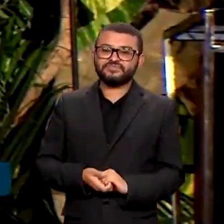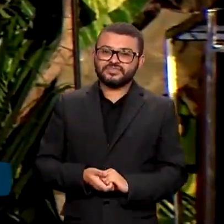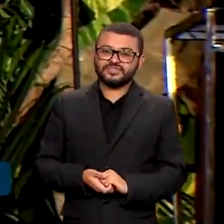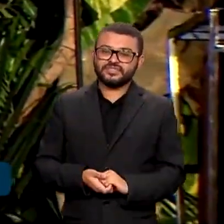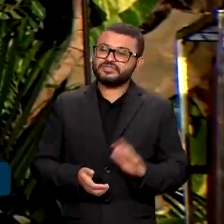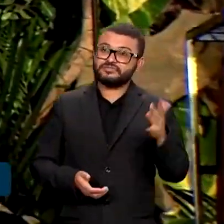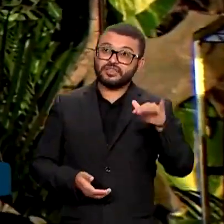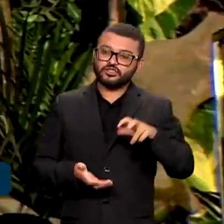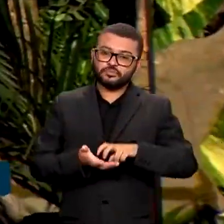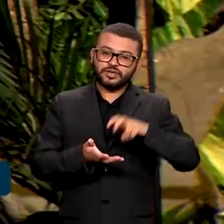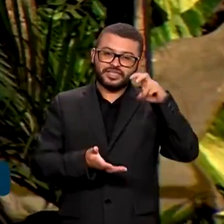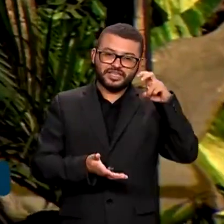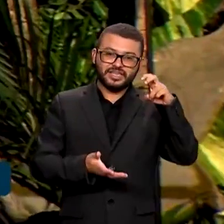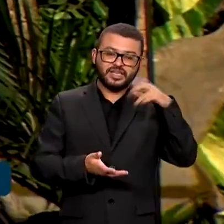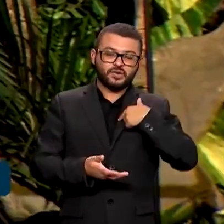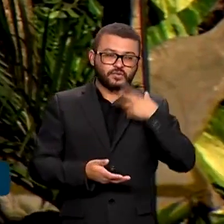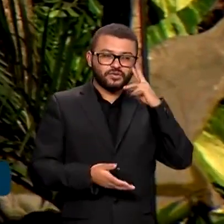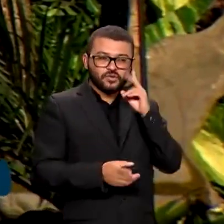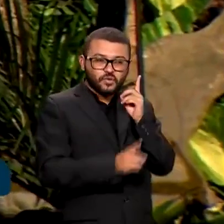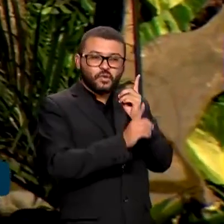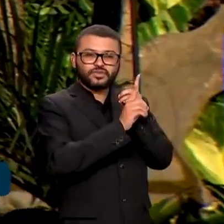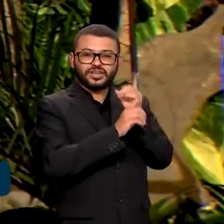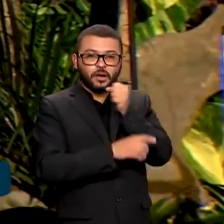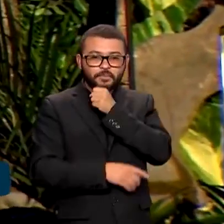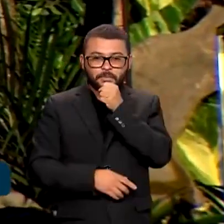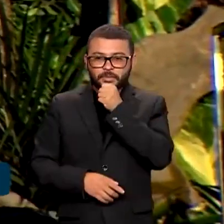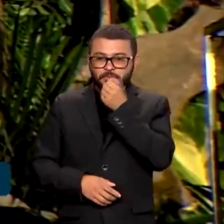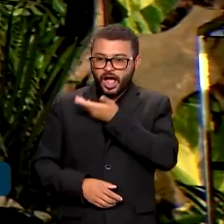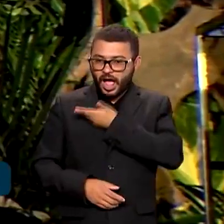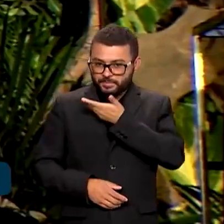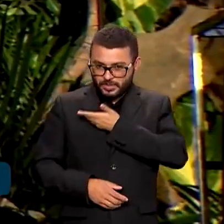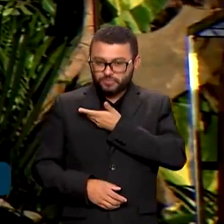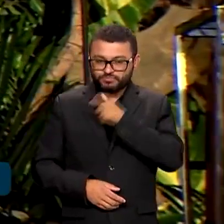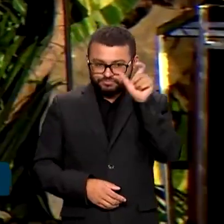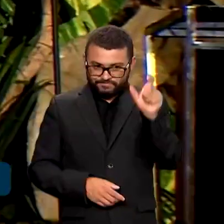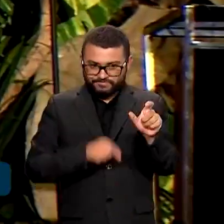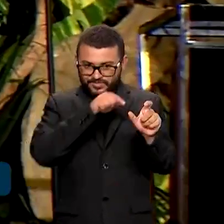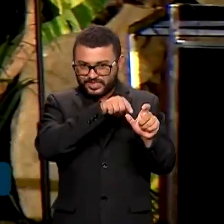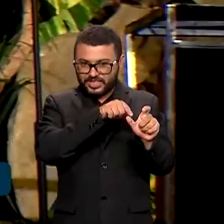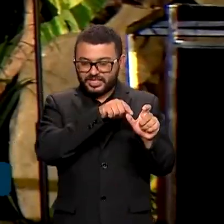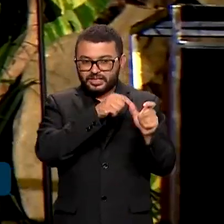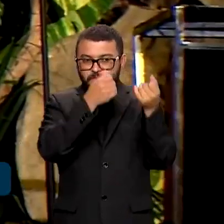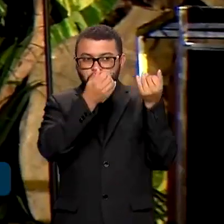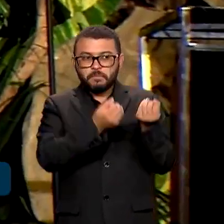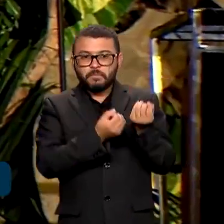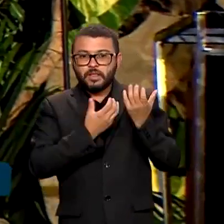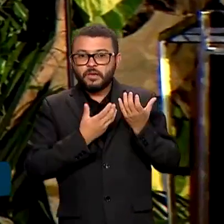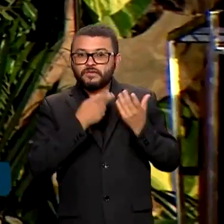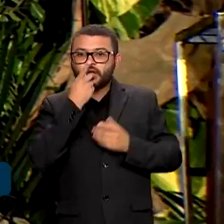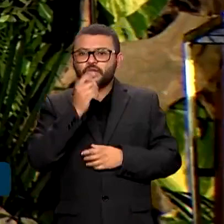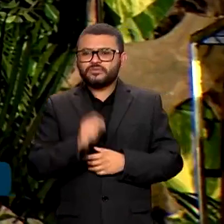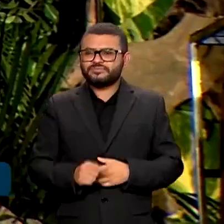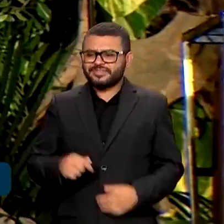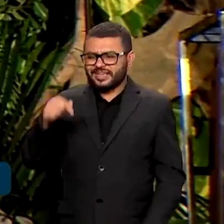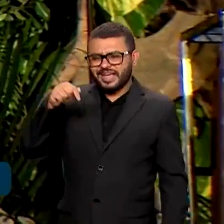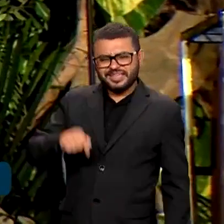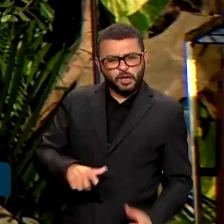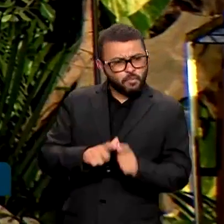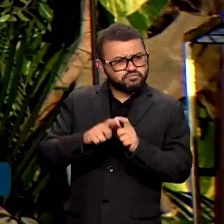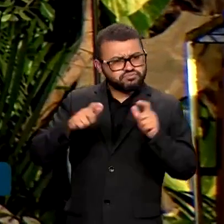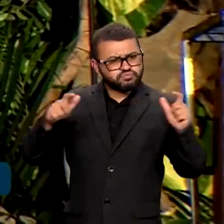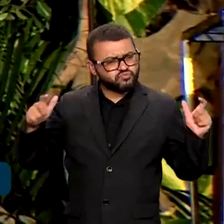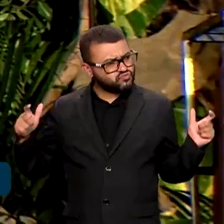cheguei de manhã, encontrei um jornalista amigo meu e ele disse assim: isso aqui está muito